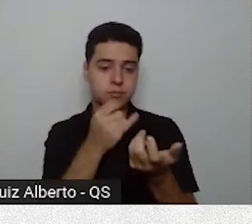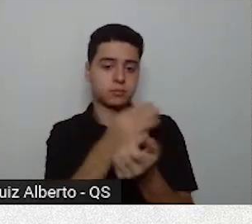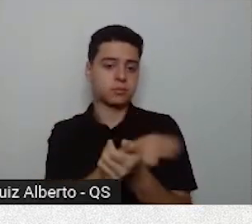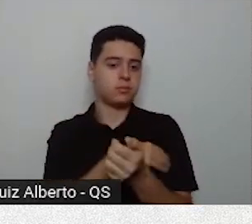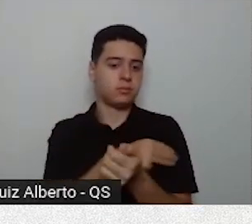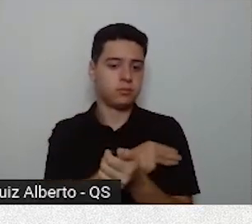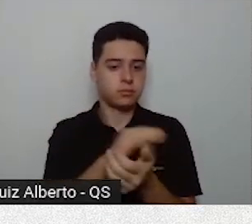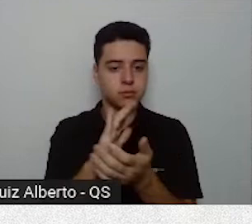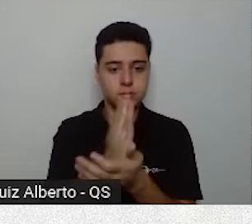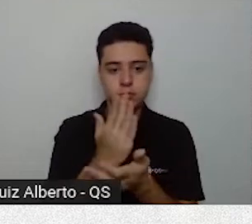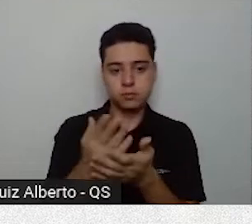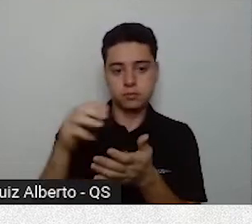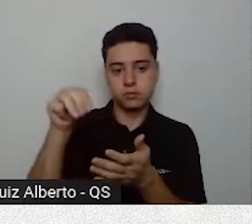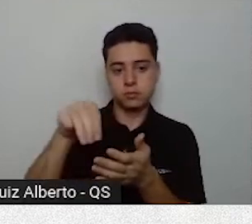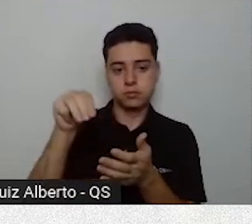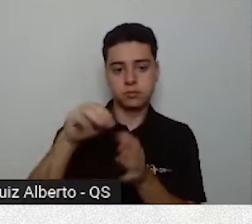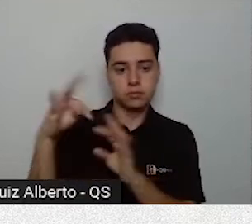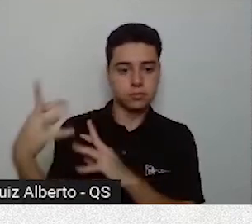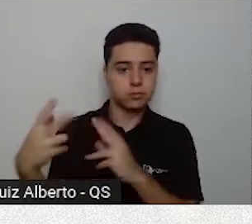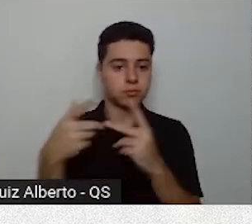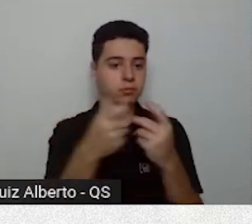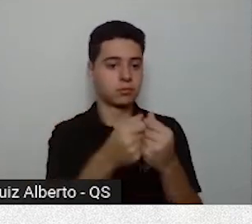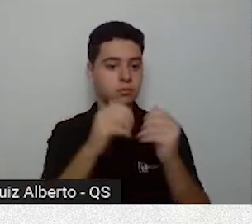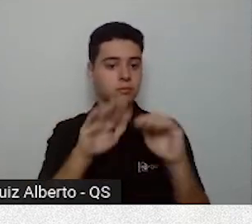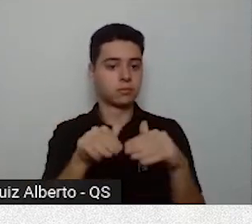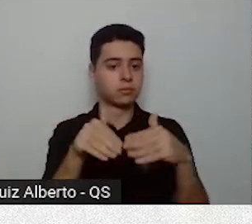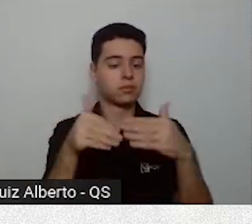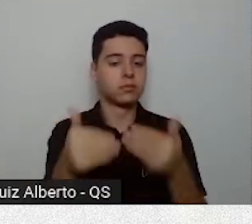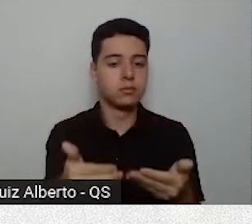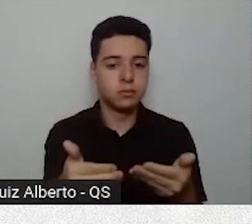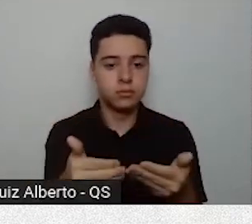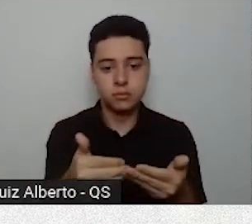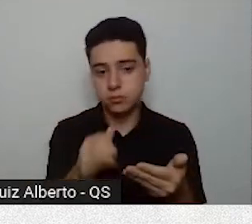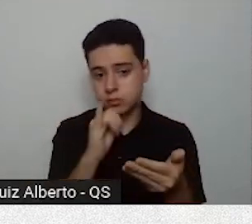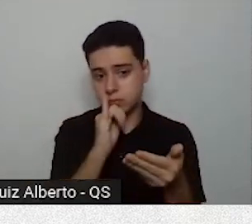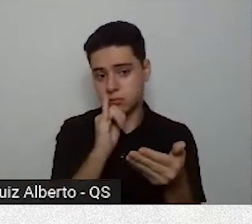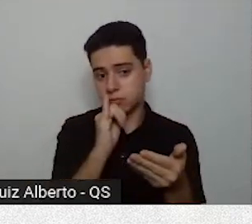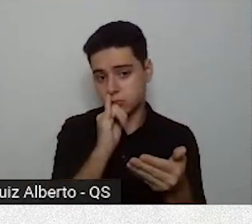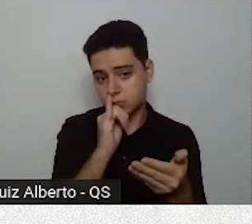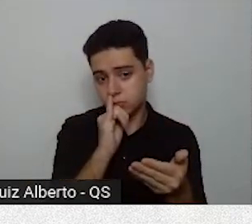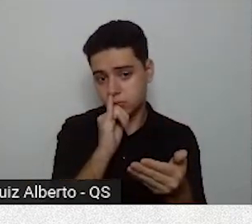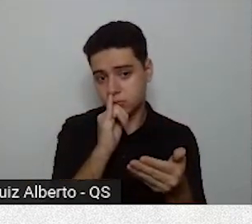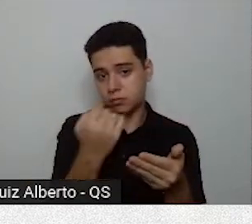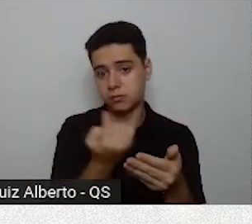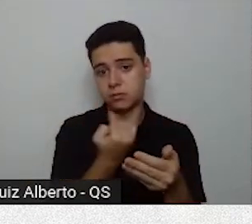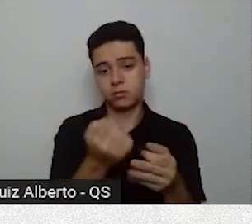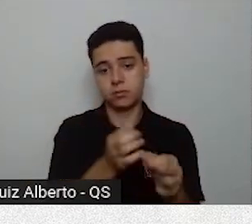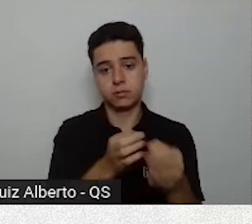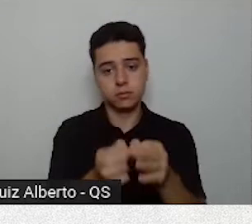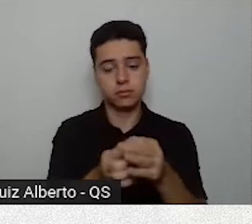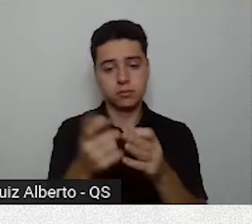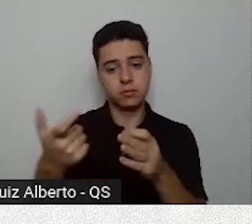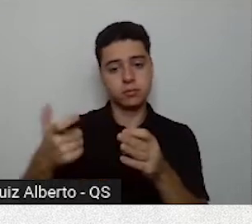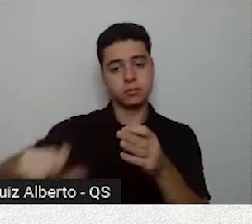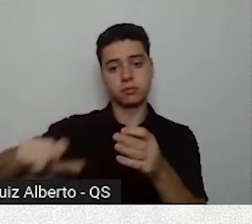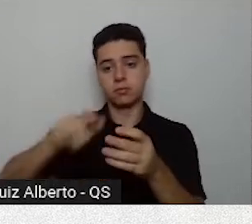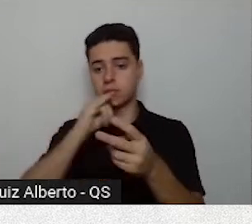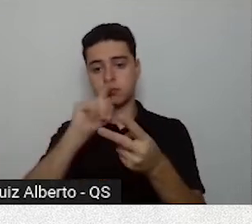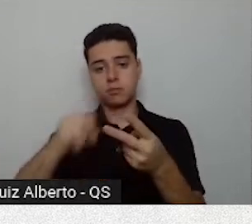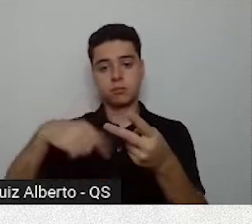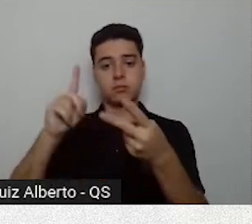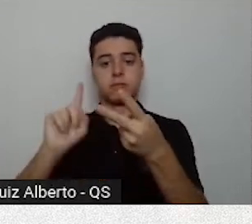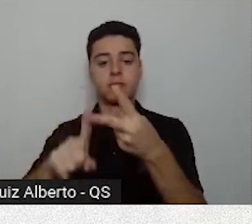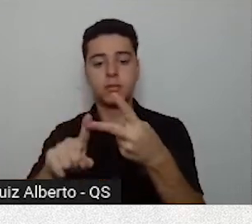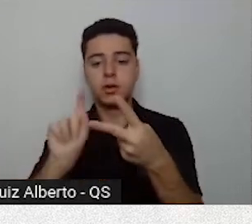minutos e consegui a minha tinta de flor de cosmos. A próxima foi